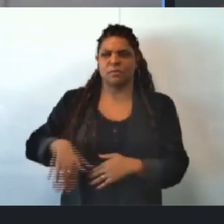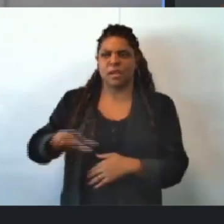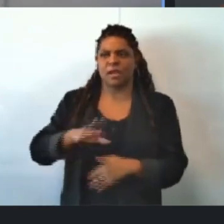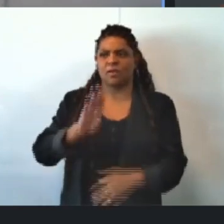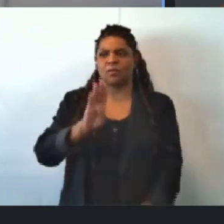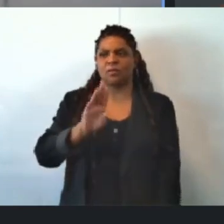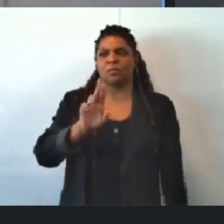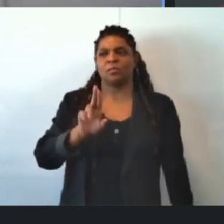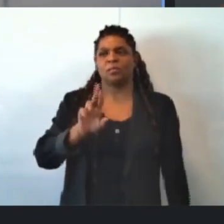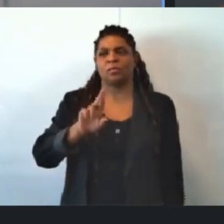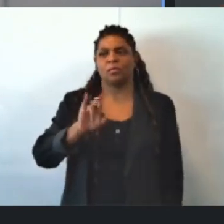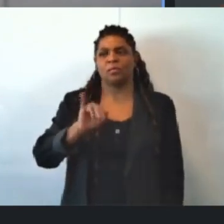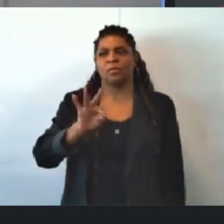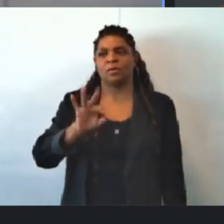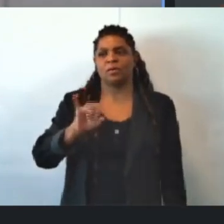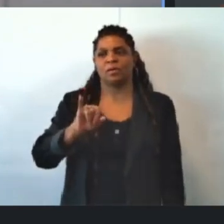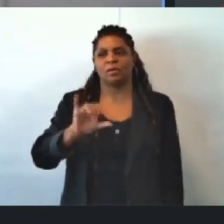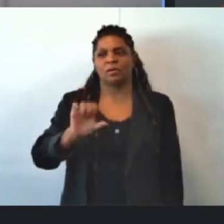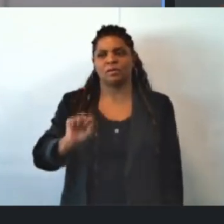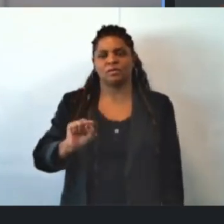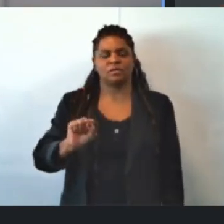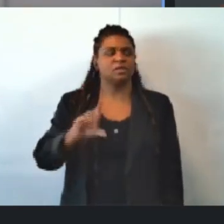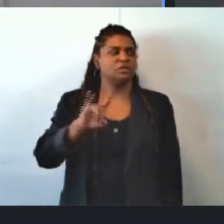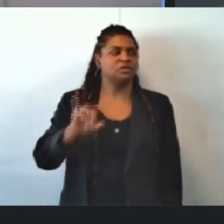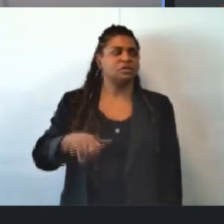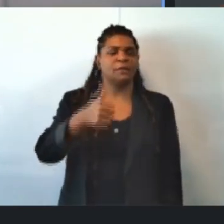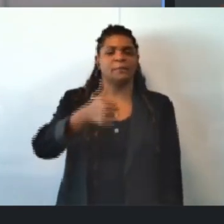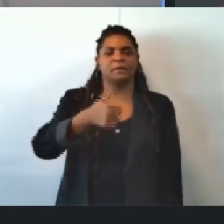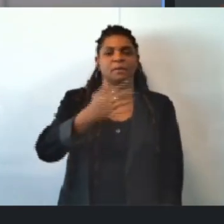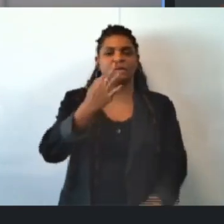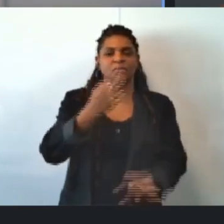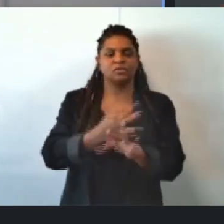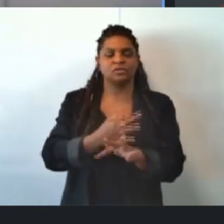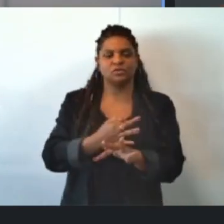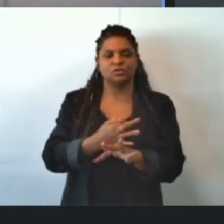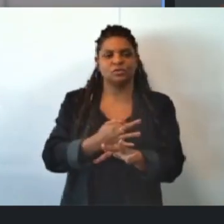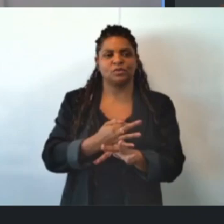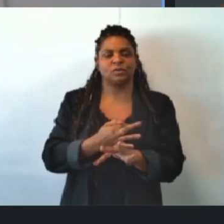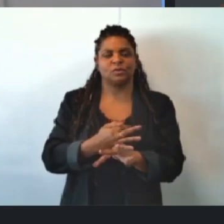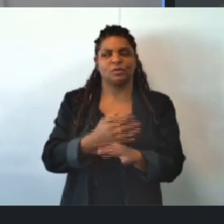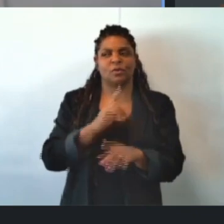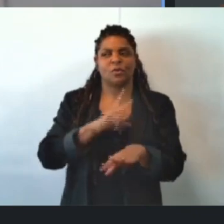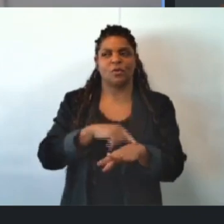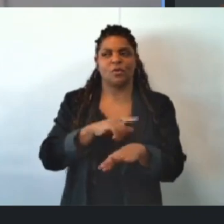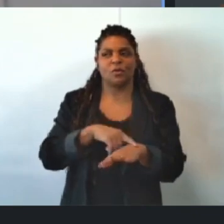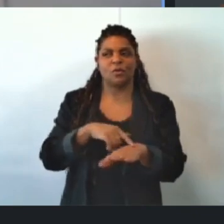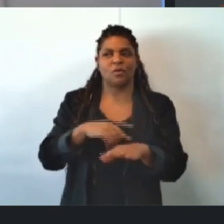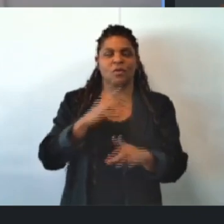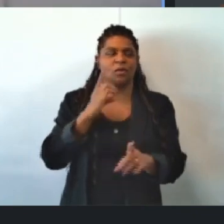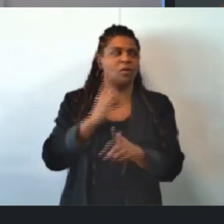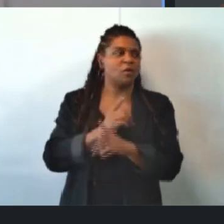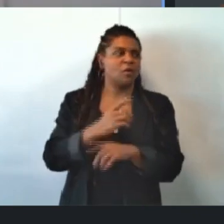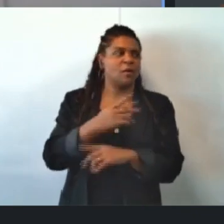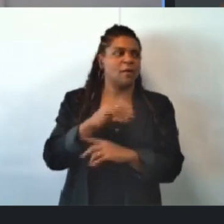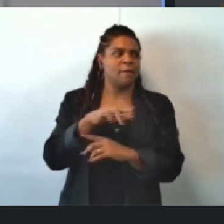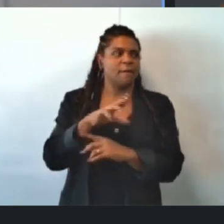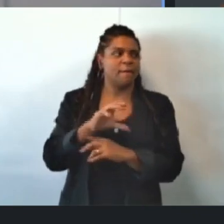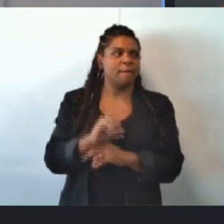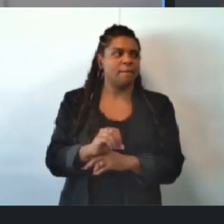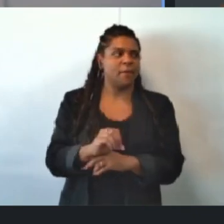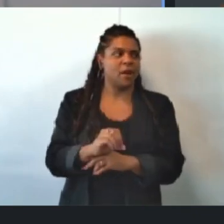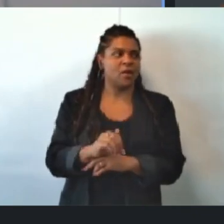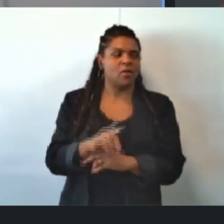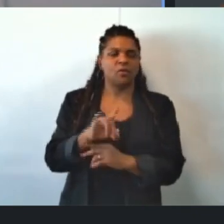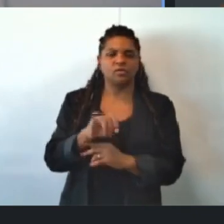24, horário às 9 horas e 30 minutos. Local de encontro é na rua Paulo Diniz Carneiro, número 762,